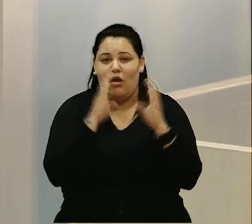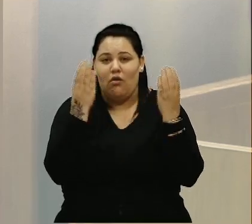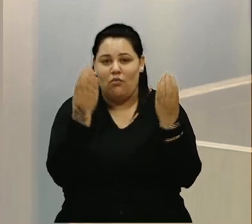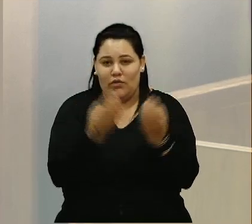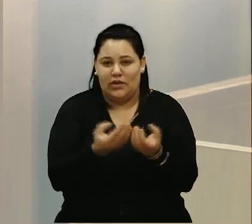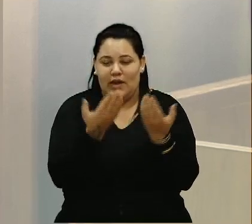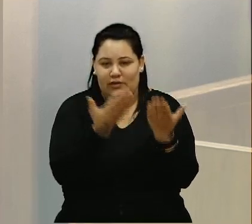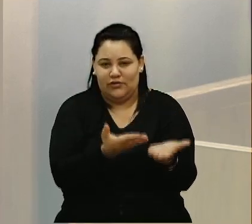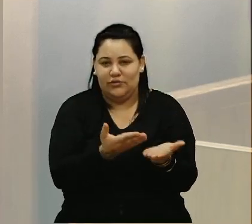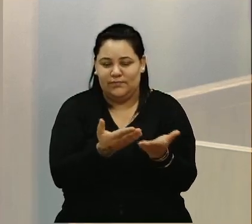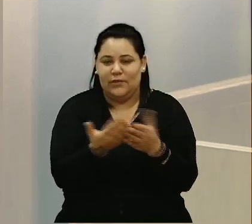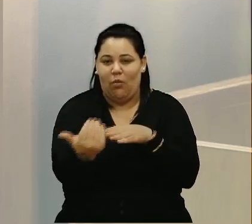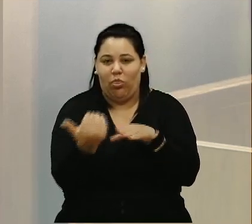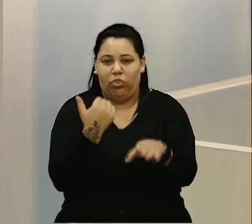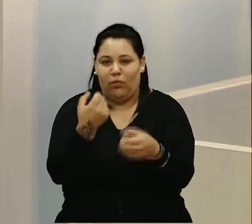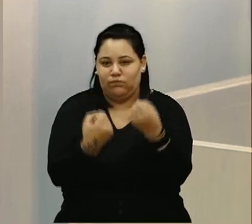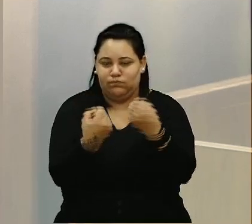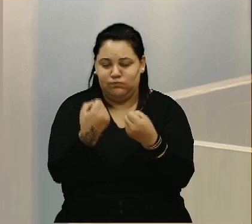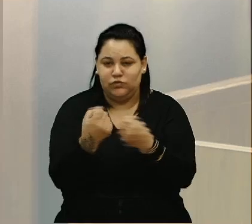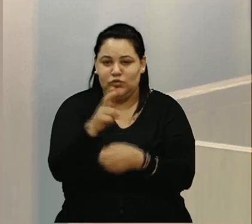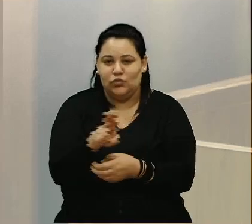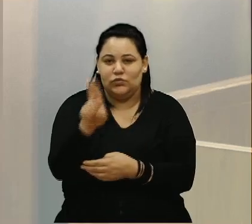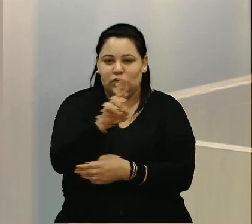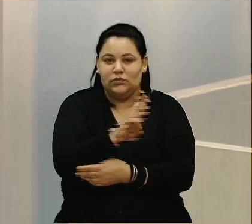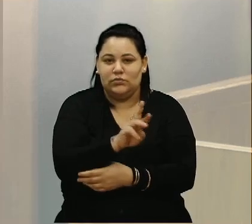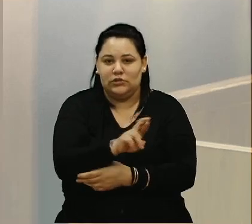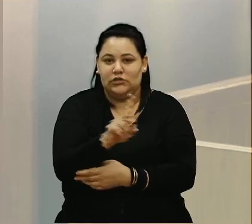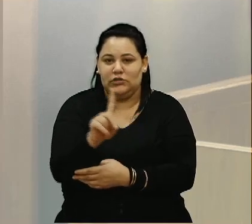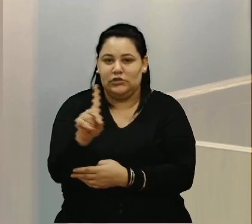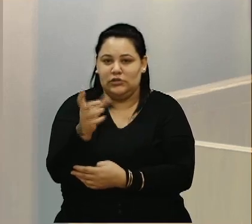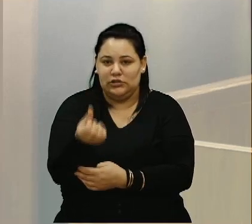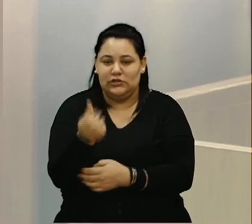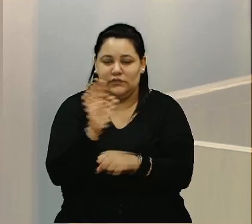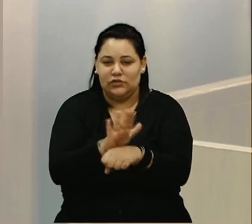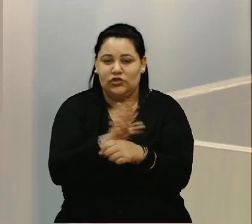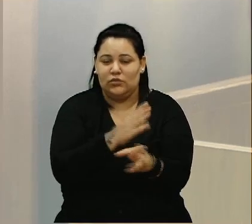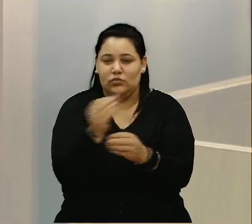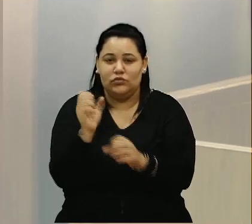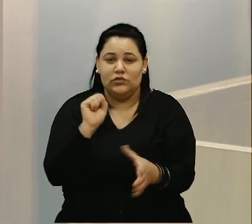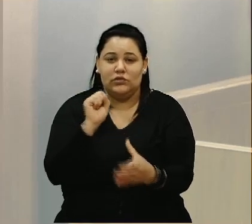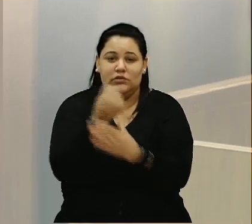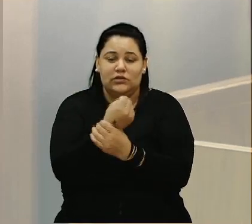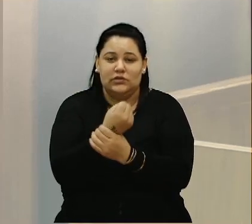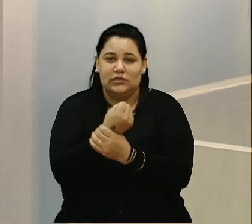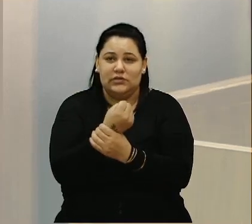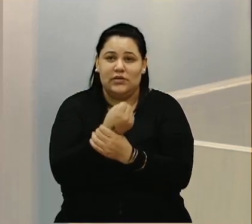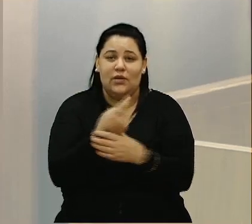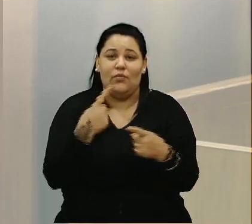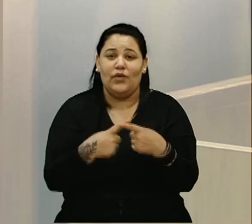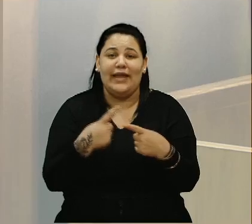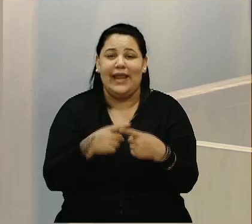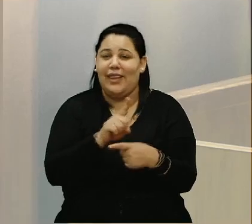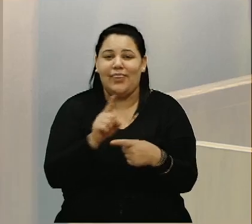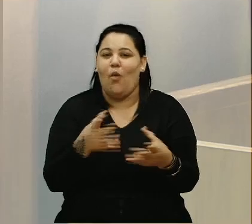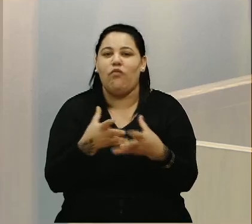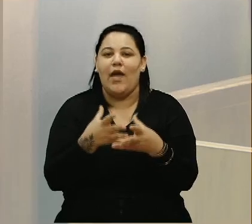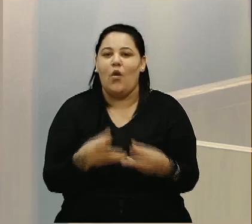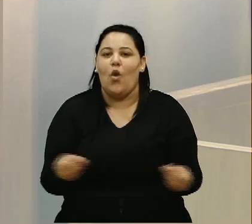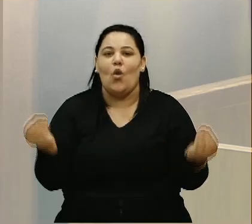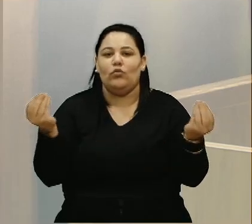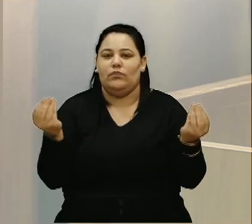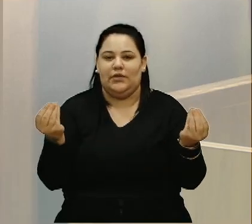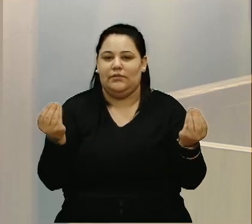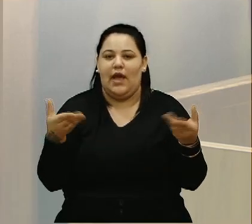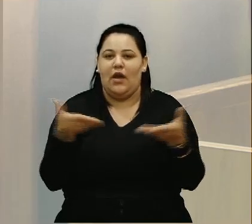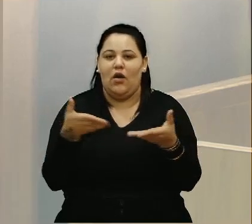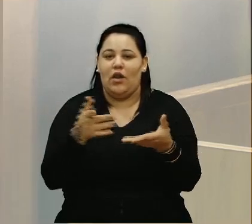que anda pela BR-116, vai ajudar muito na segurança, já que ela penetra a chuva para dentro, penetra